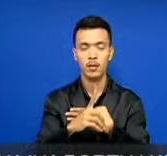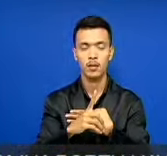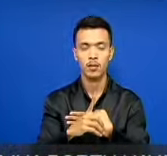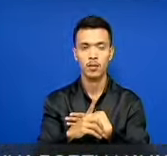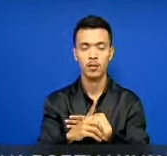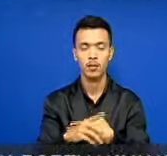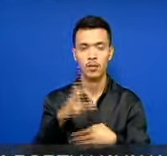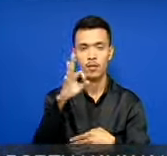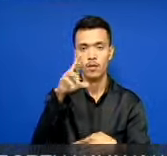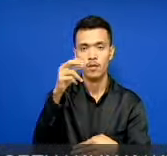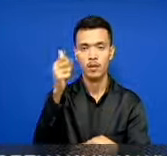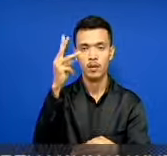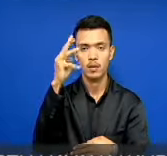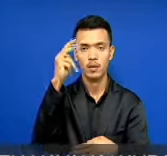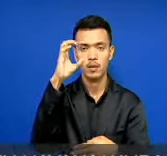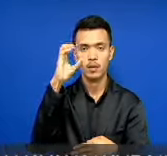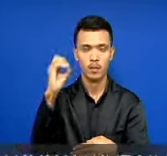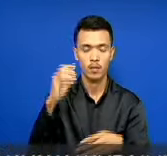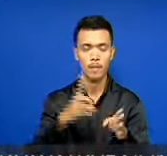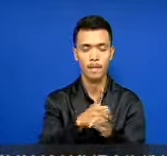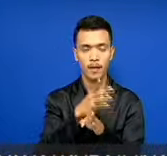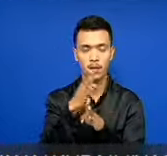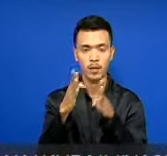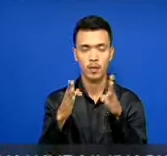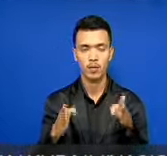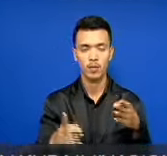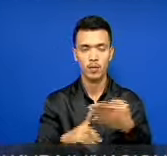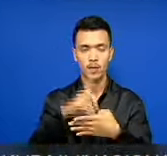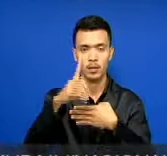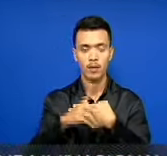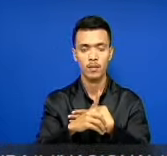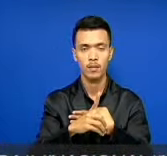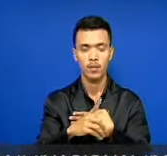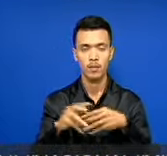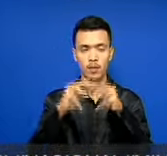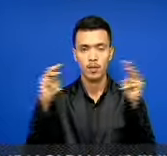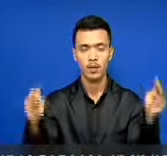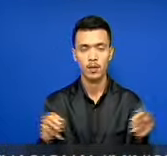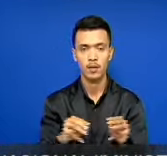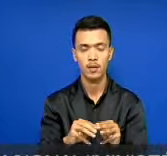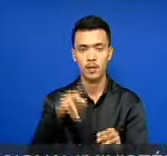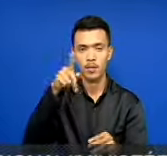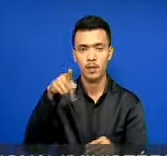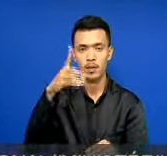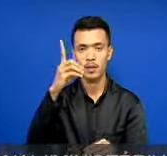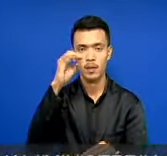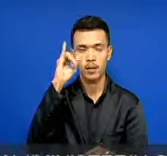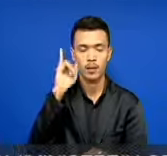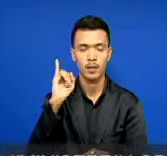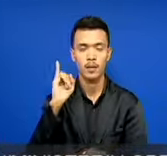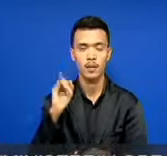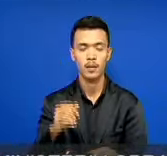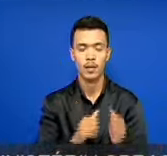Integrado, Francisco Santos. Diretor Planeamento e Desenvolvimento Integrado Municipal, PDI, Awal